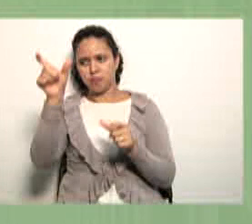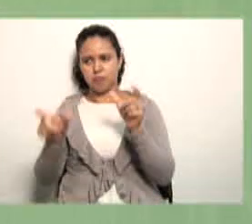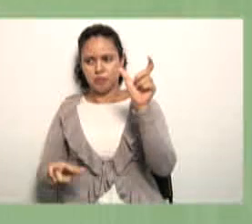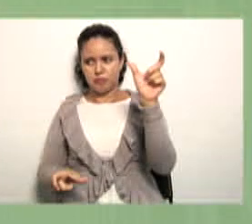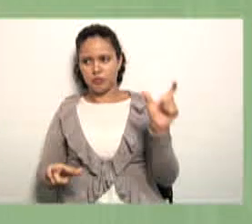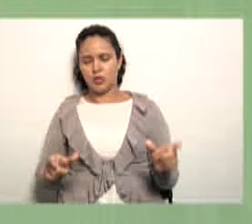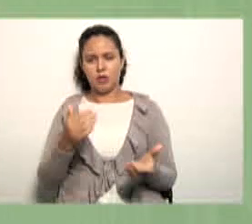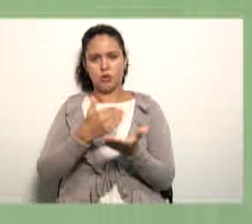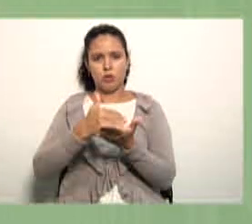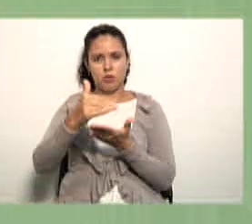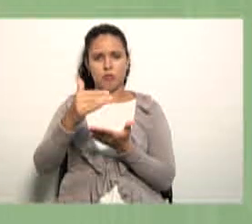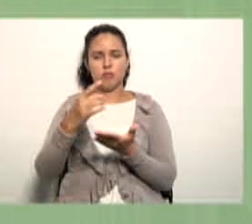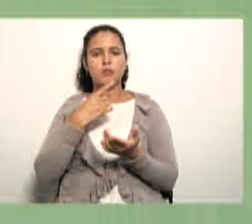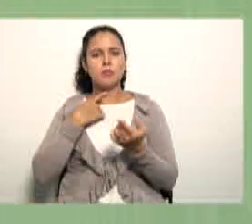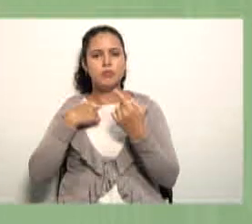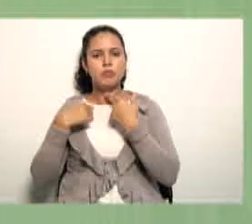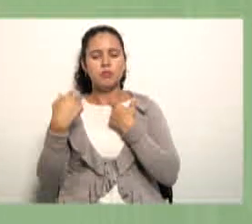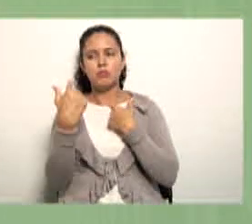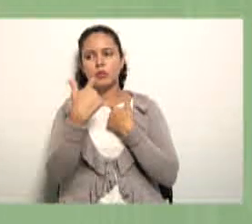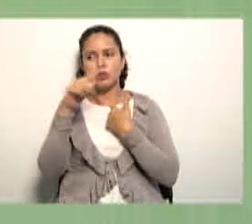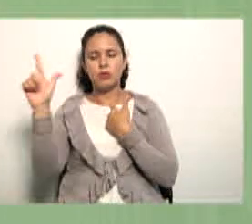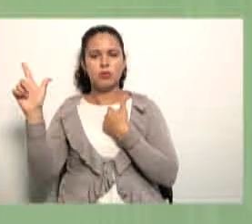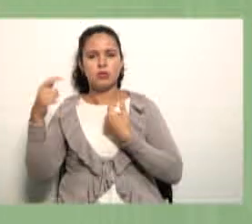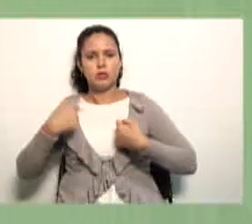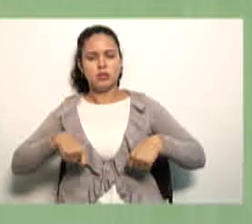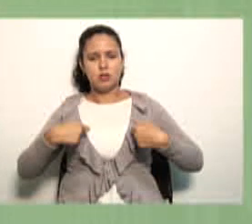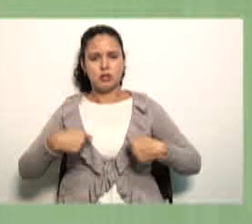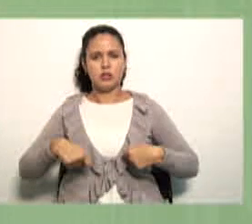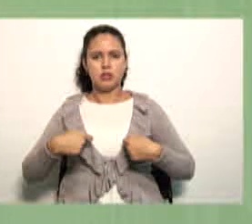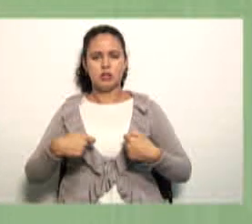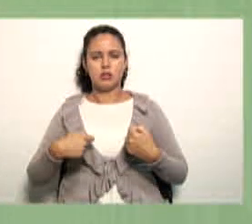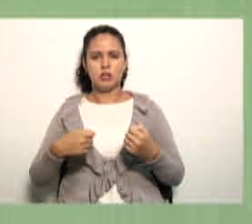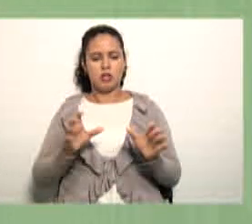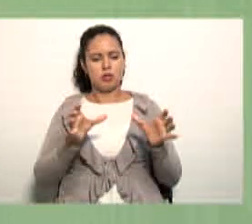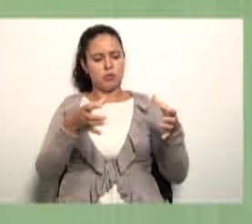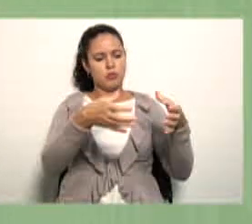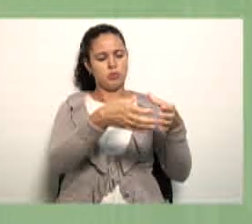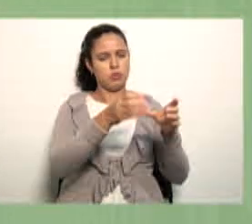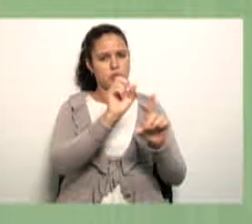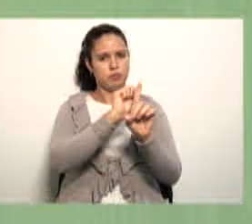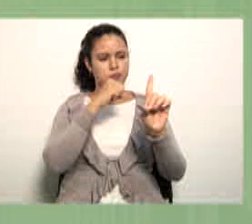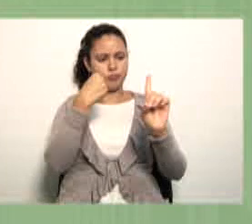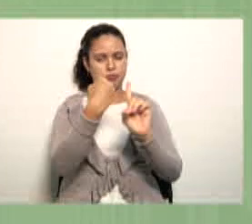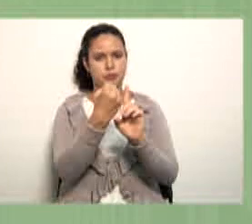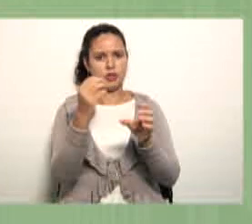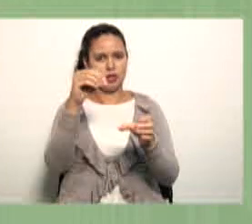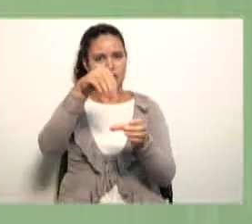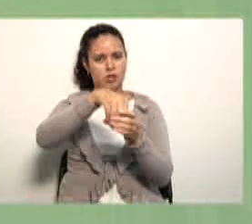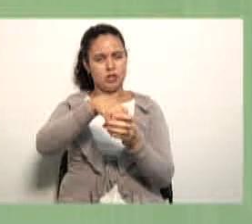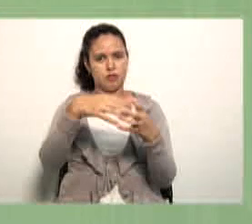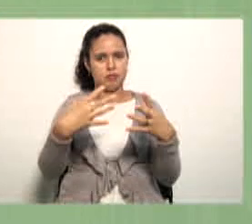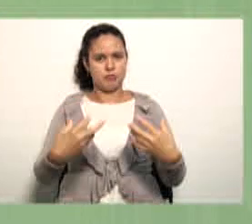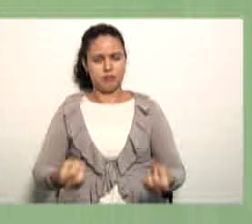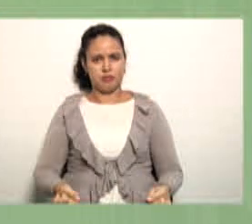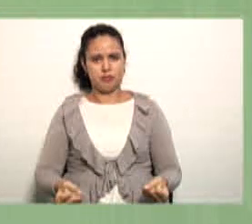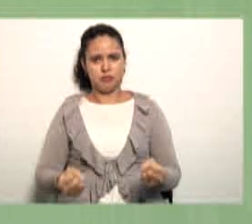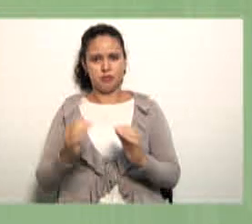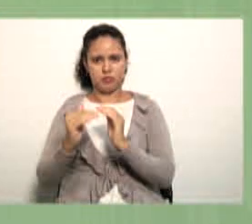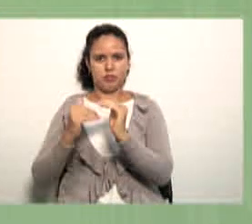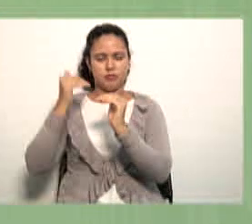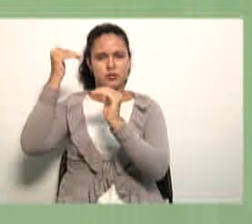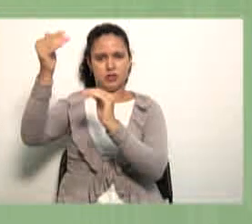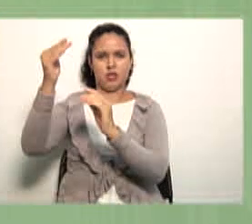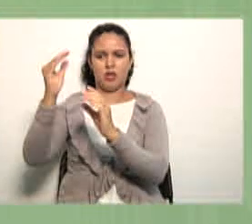de necessidades, como reconhecimento do grupo social que frequenta, status